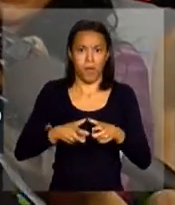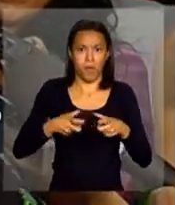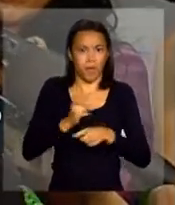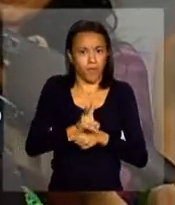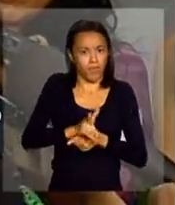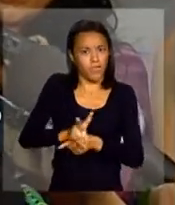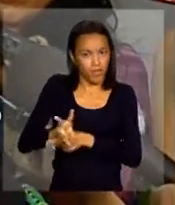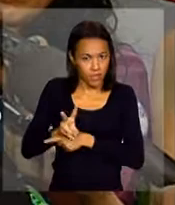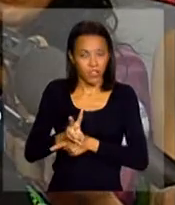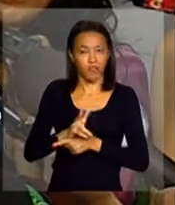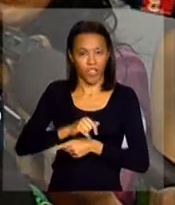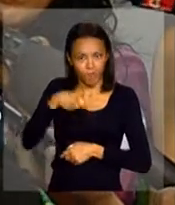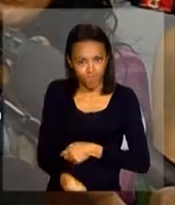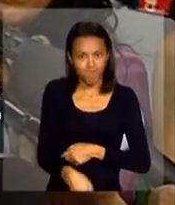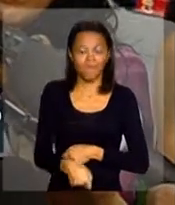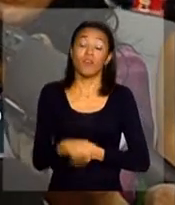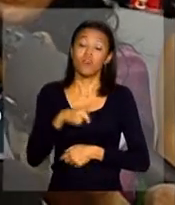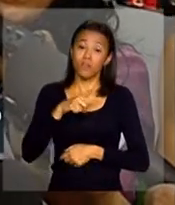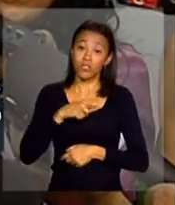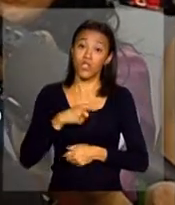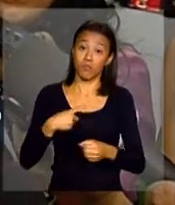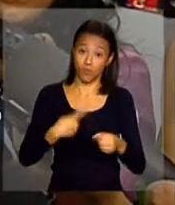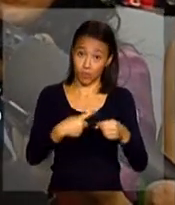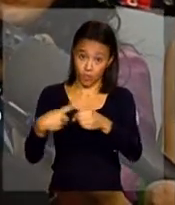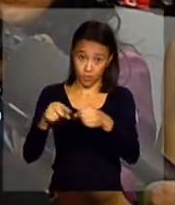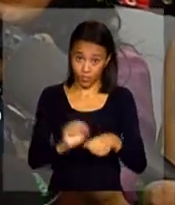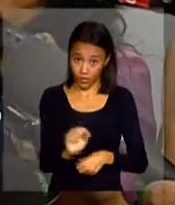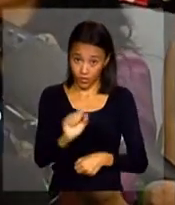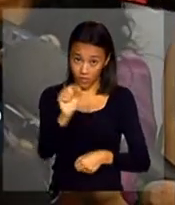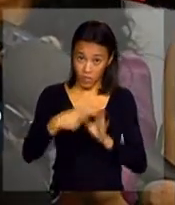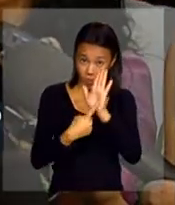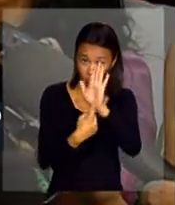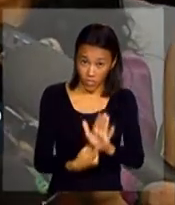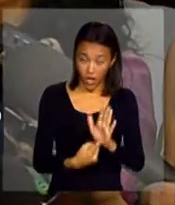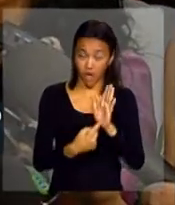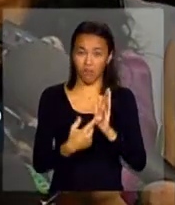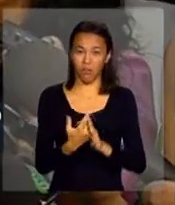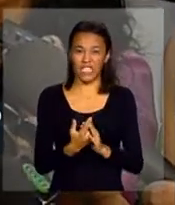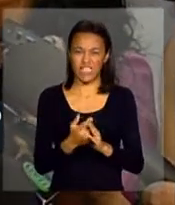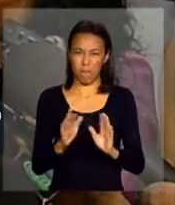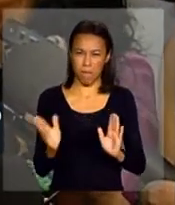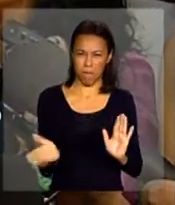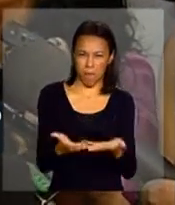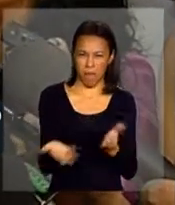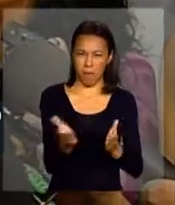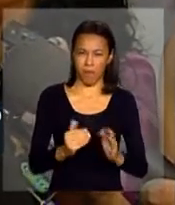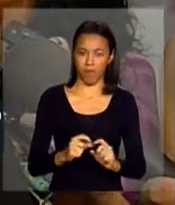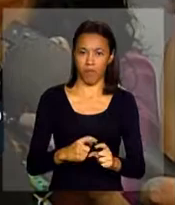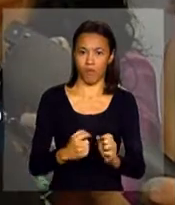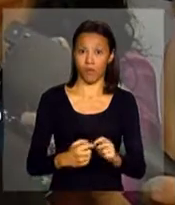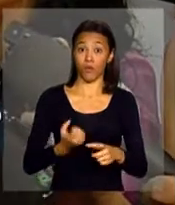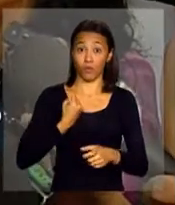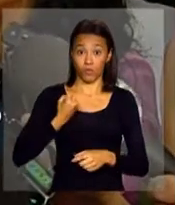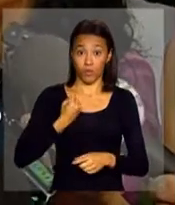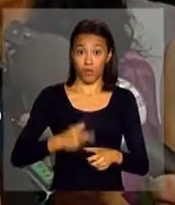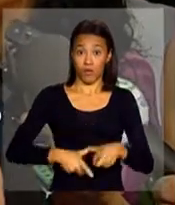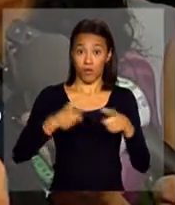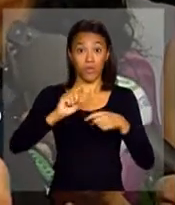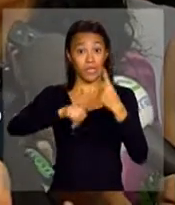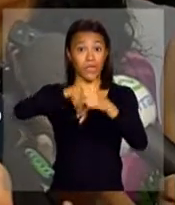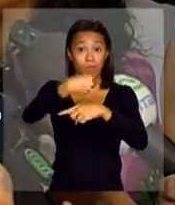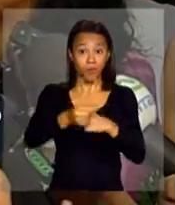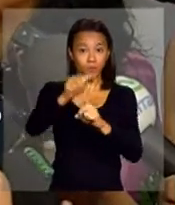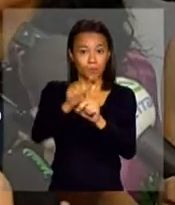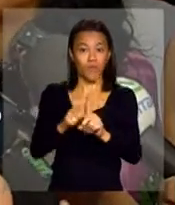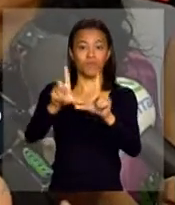a fiscalização, tanto é que nós temos municípios aqui que apareceram com um pico de desmatamento no Mato Grosso e no mês seguinte já